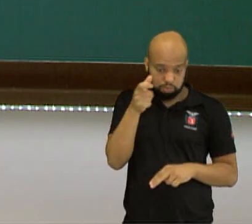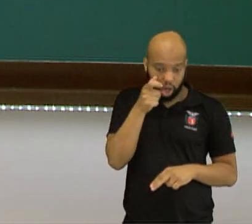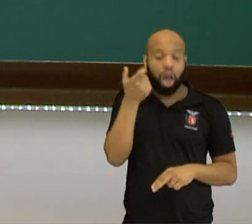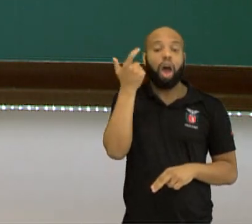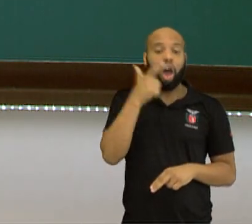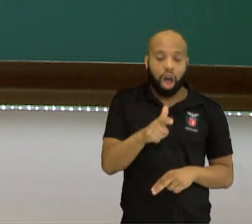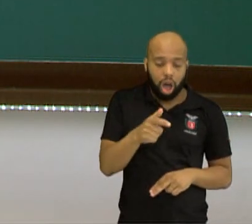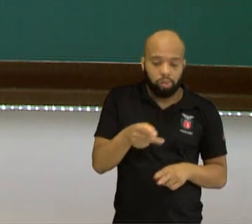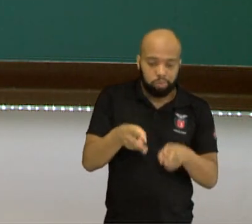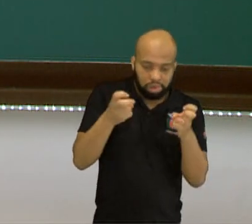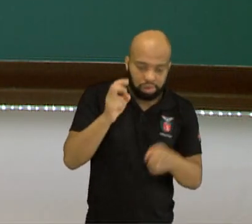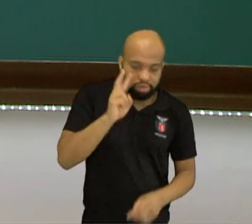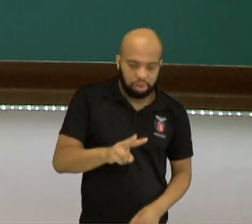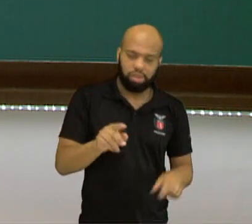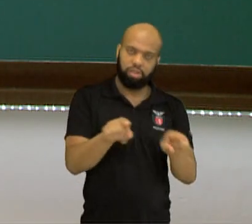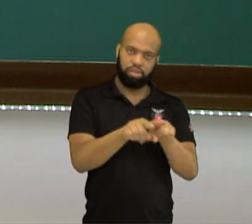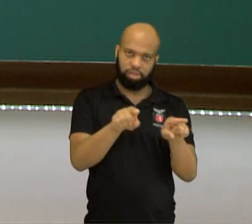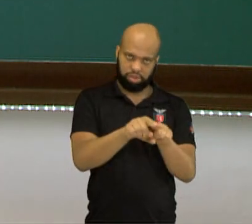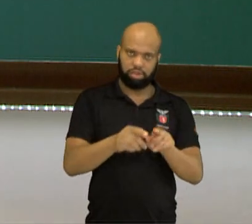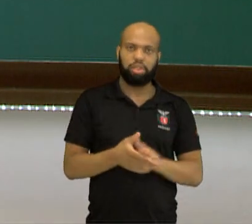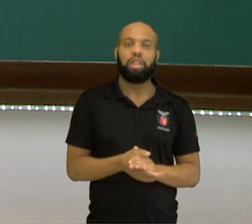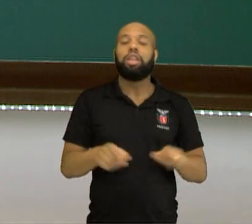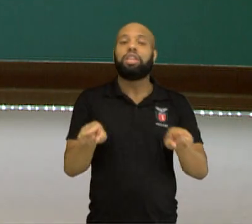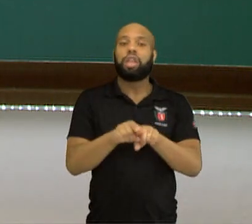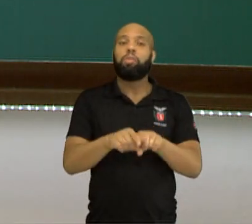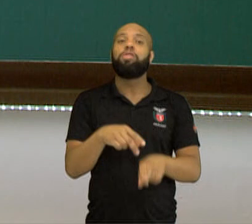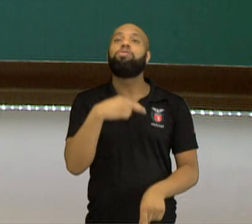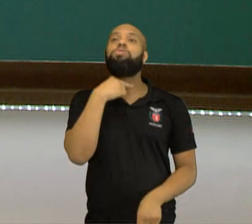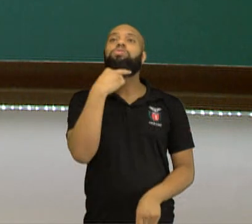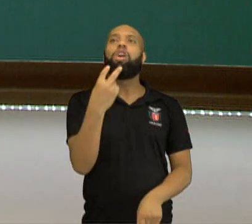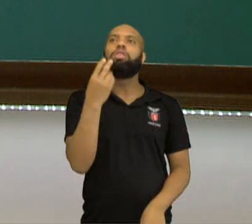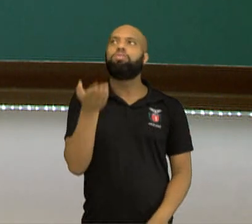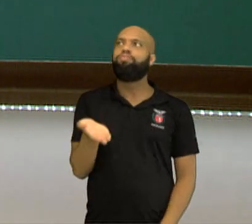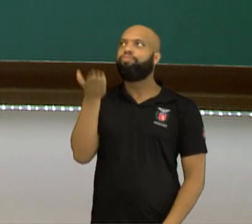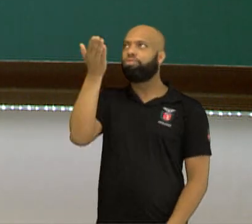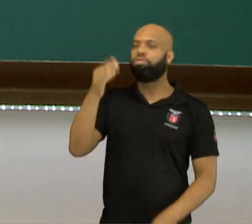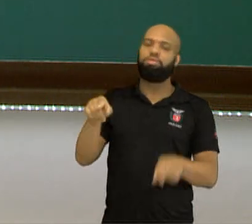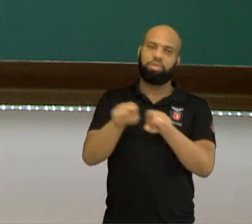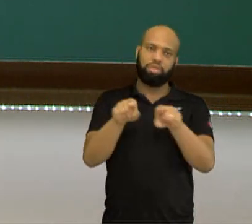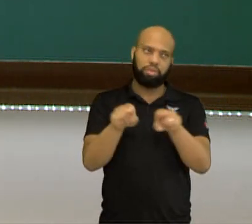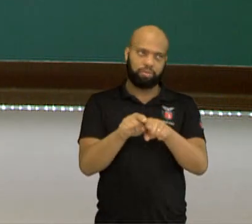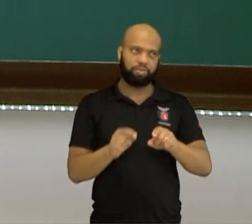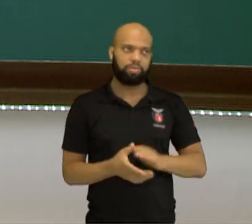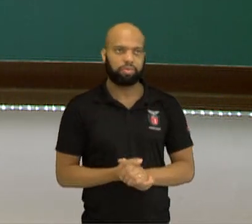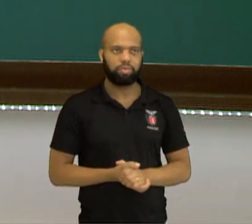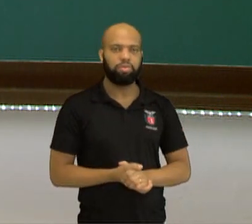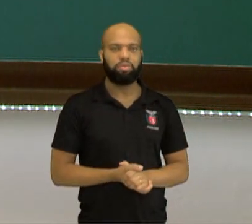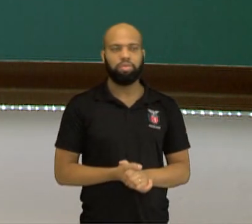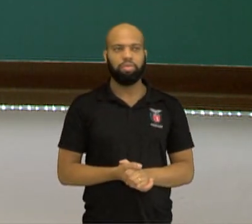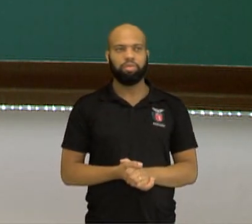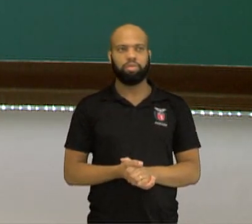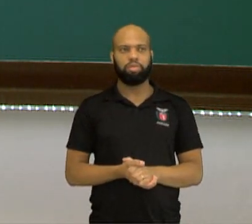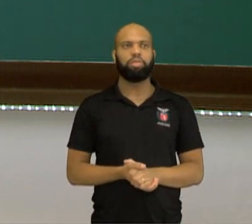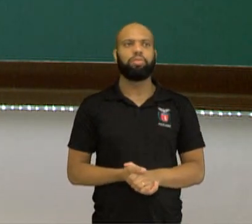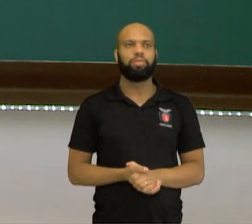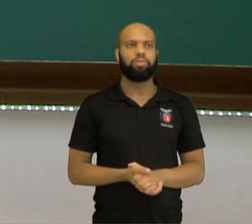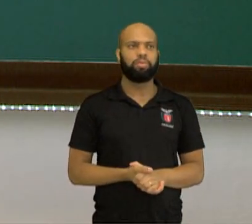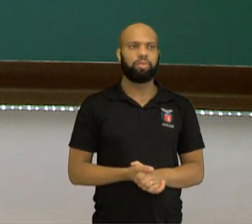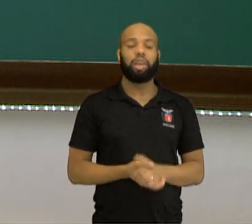da voz. Elas ajudavam nessa amplificação no volume, né, da voz.